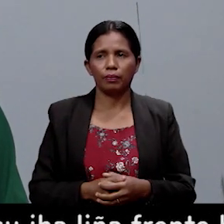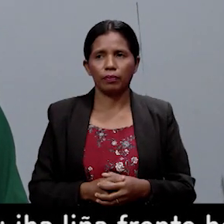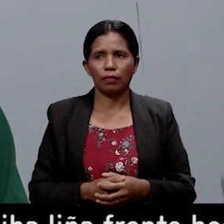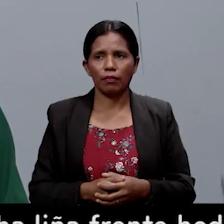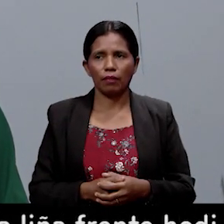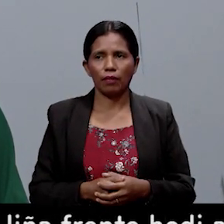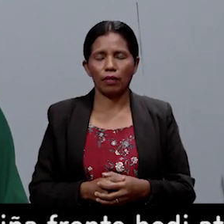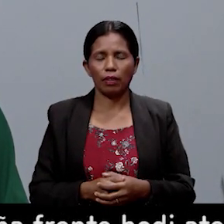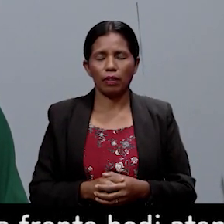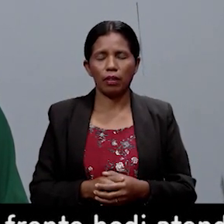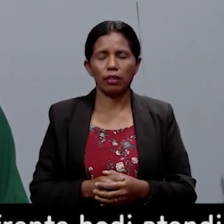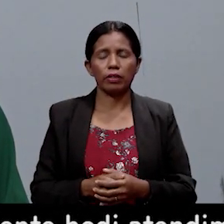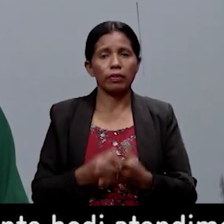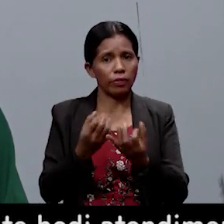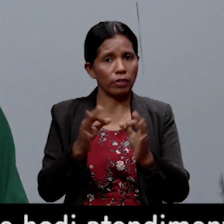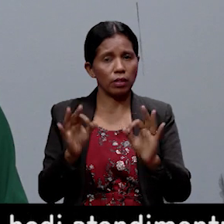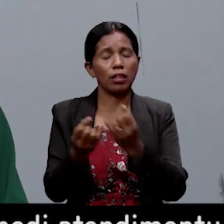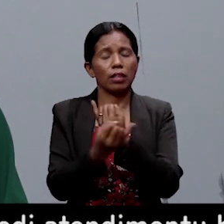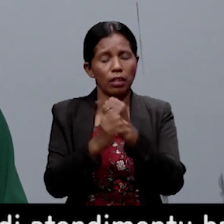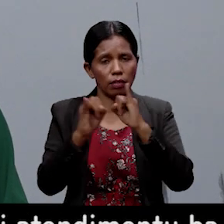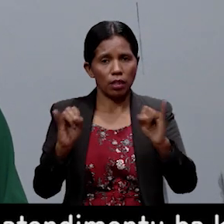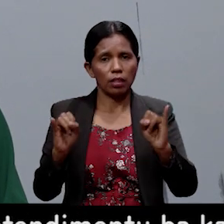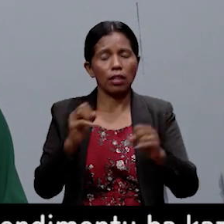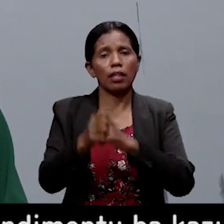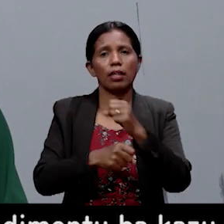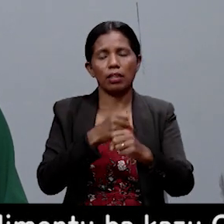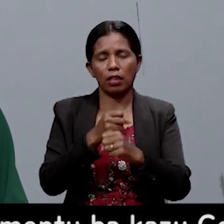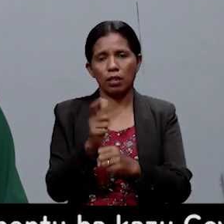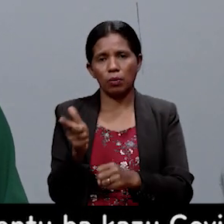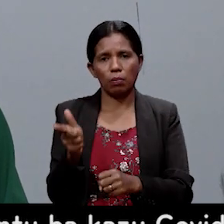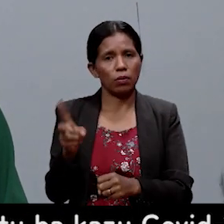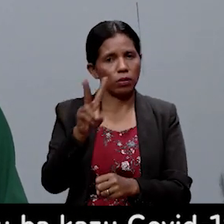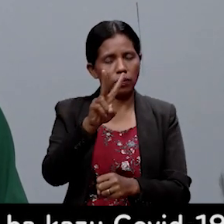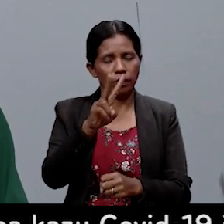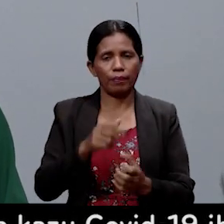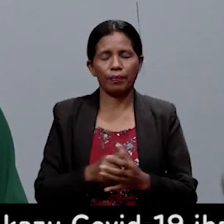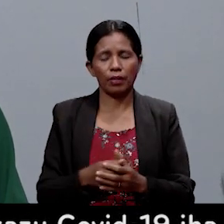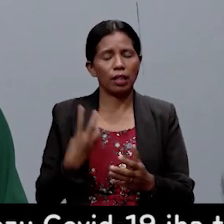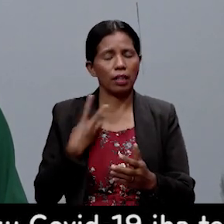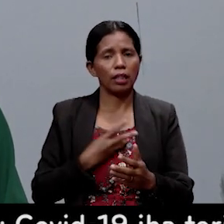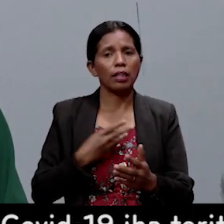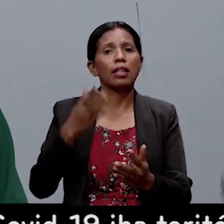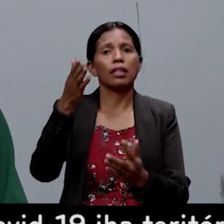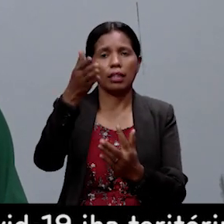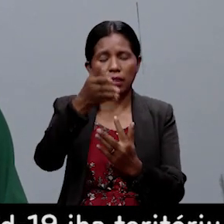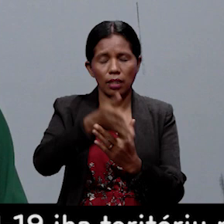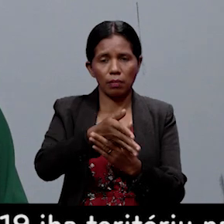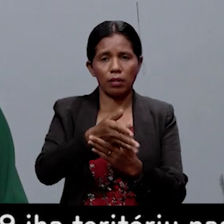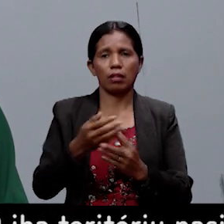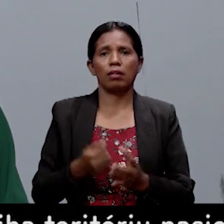atinjon in Ukuna, halo 22 anos. Ita tamon eia vida